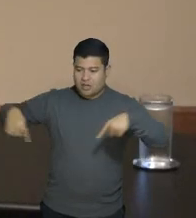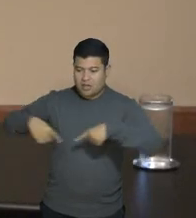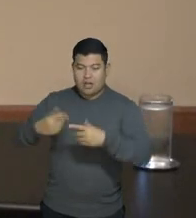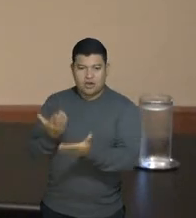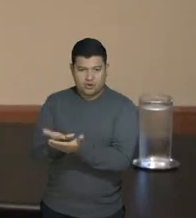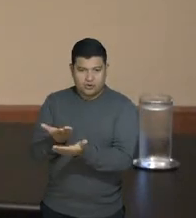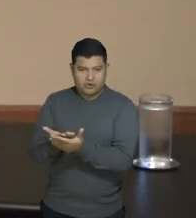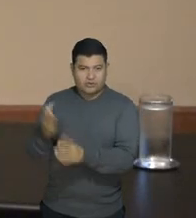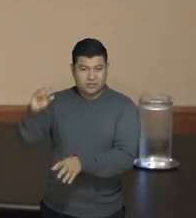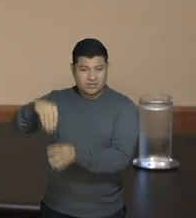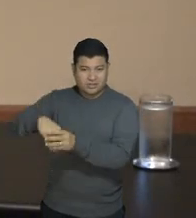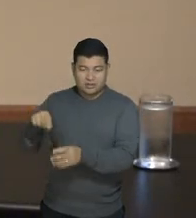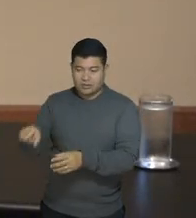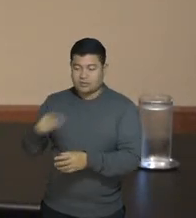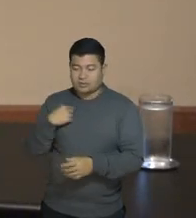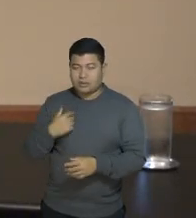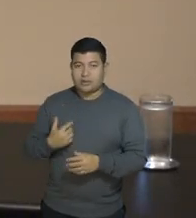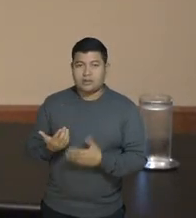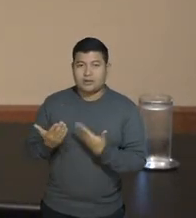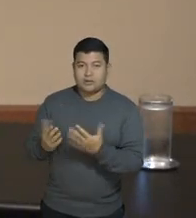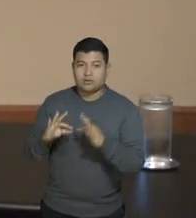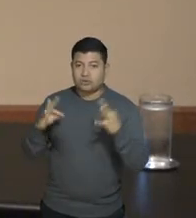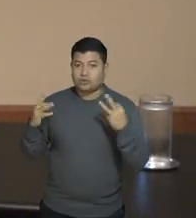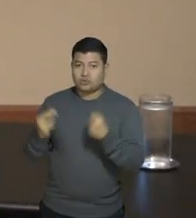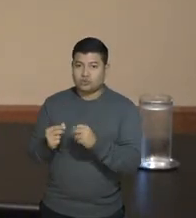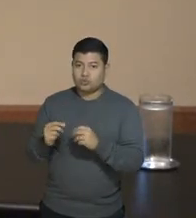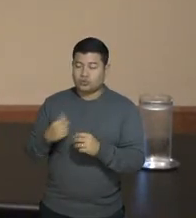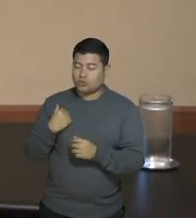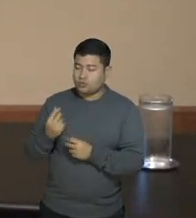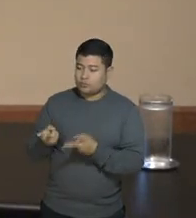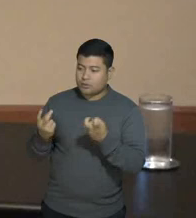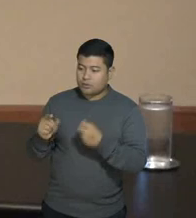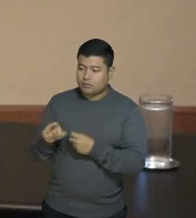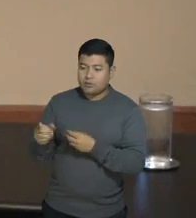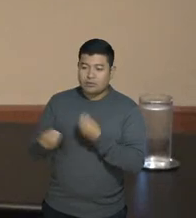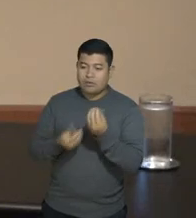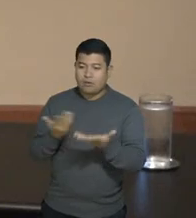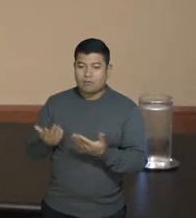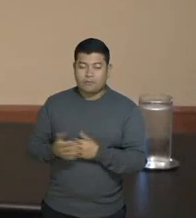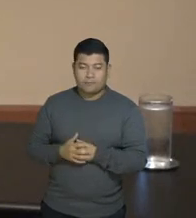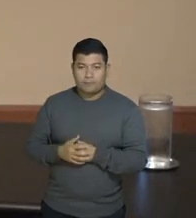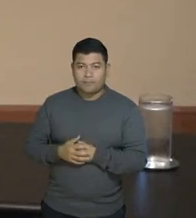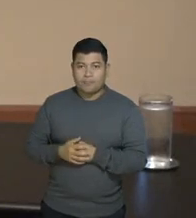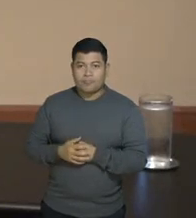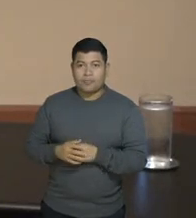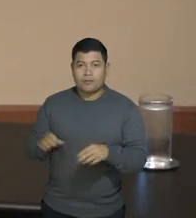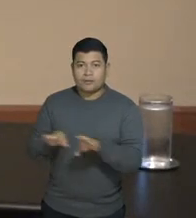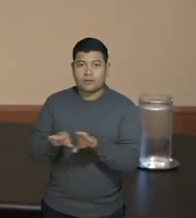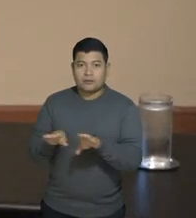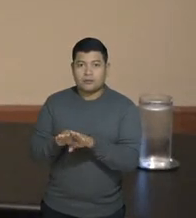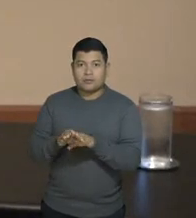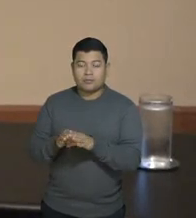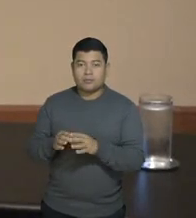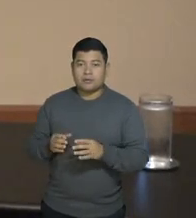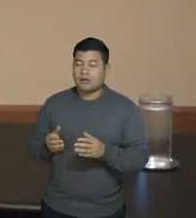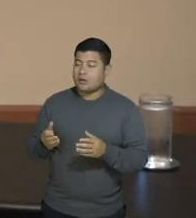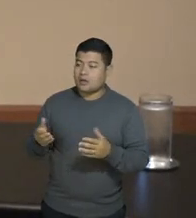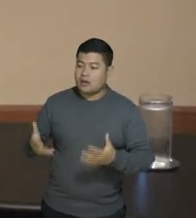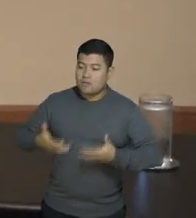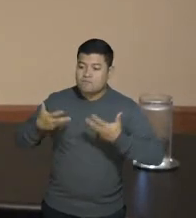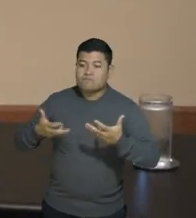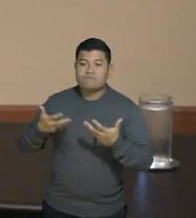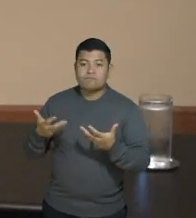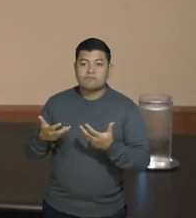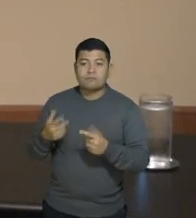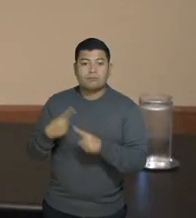dele espontâneo, com tudo que está ali por trás. E os estímulos, o que, que houve de estímulo até agora? Porque talvez é uma